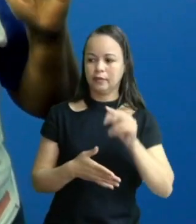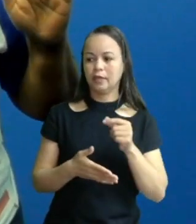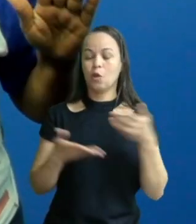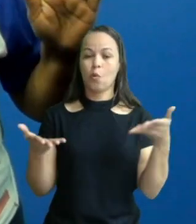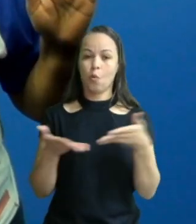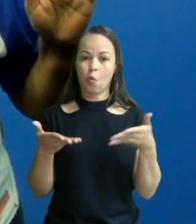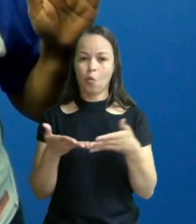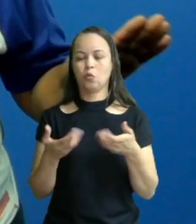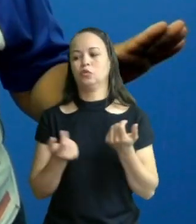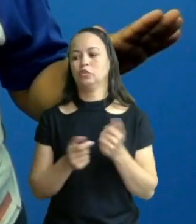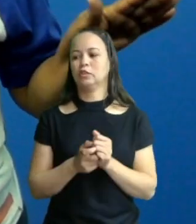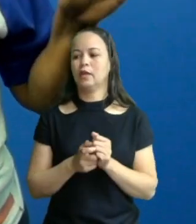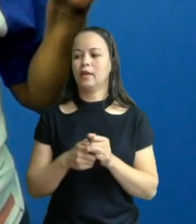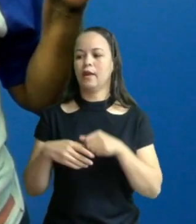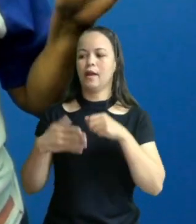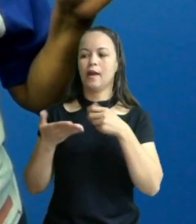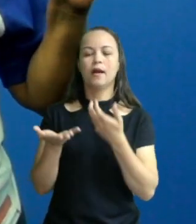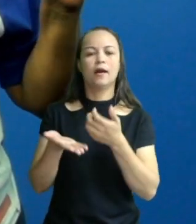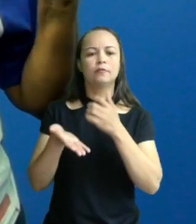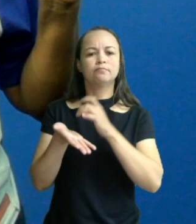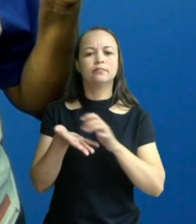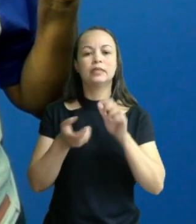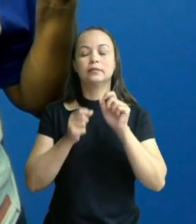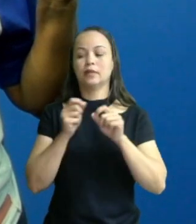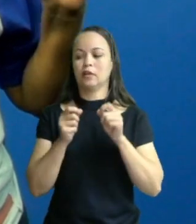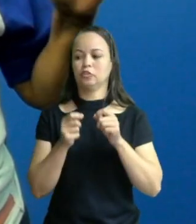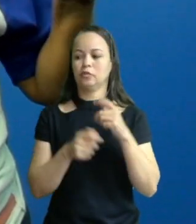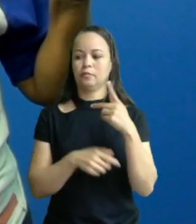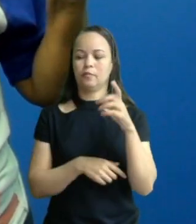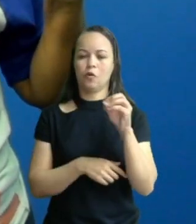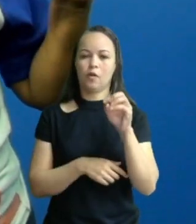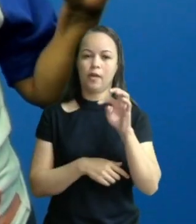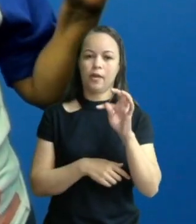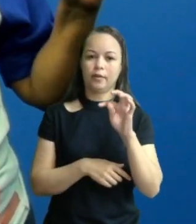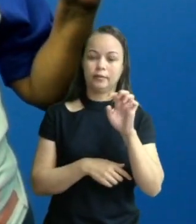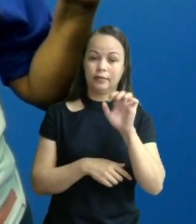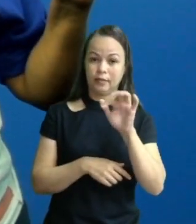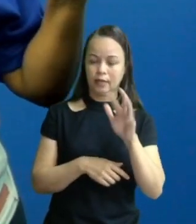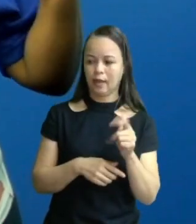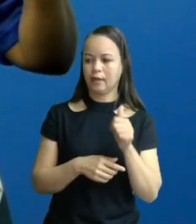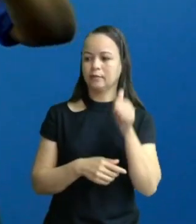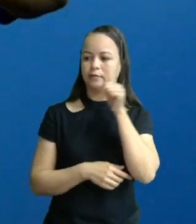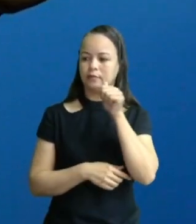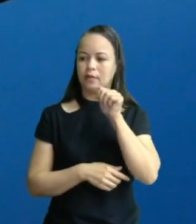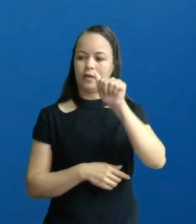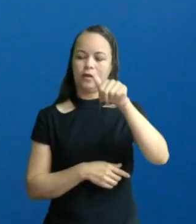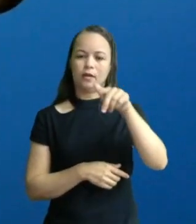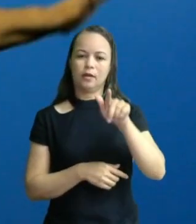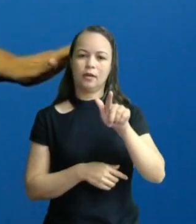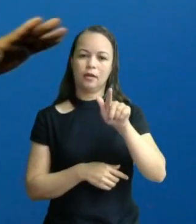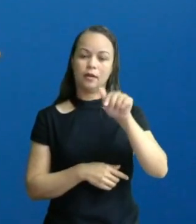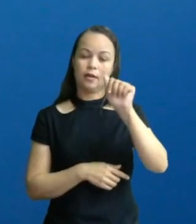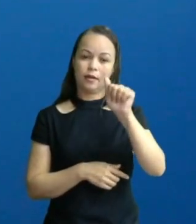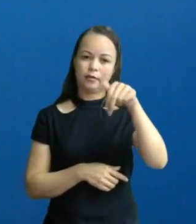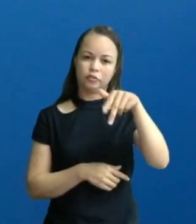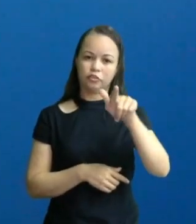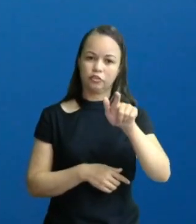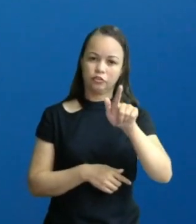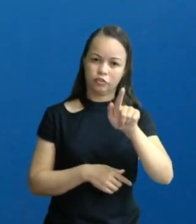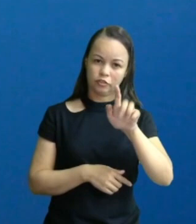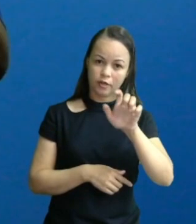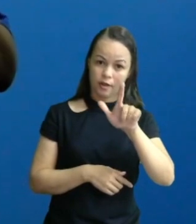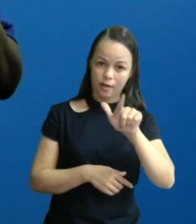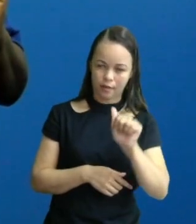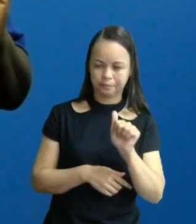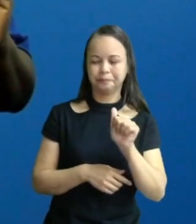é Mensagem Poética, de Ângela Maria Pimentel Teixeira. Hoje eu vou até ficar assim, não vou nem botar para a